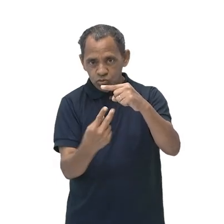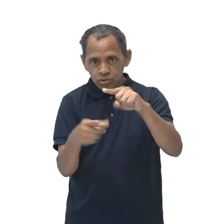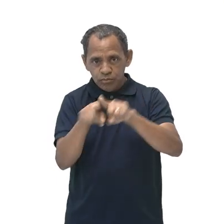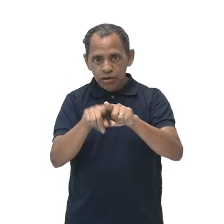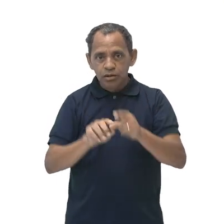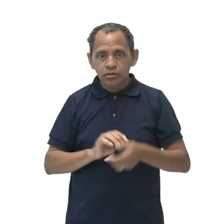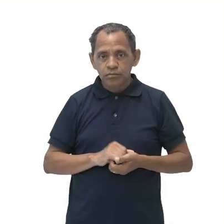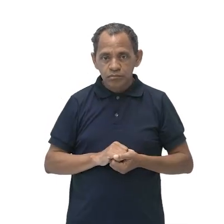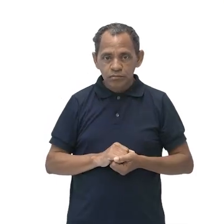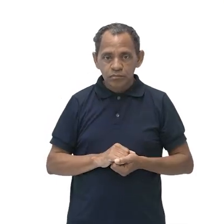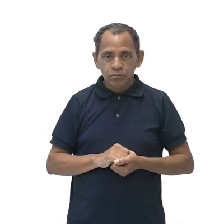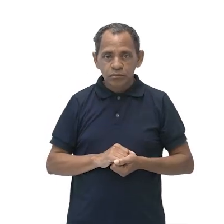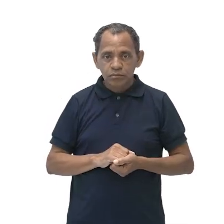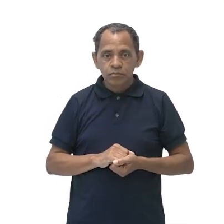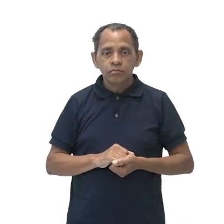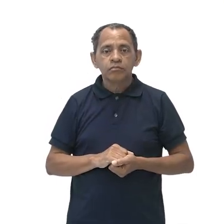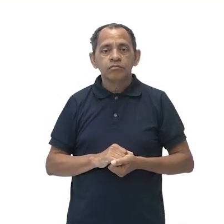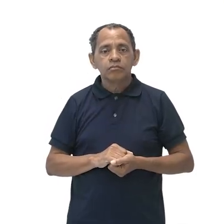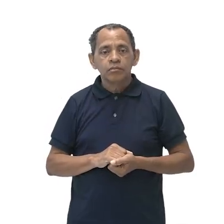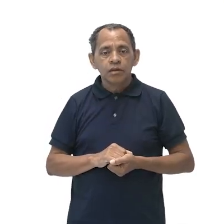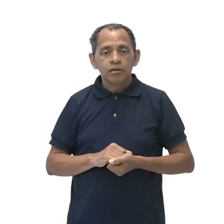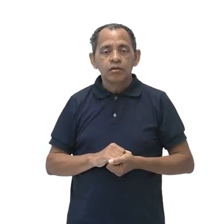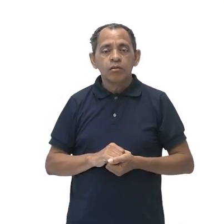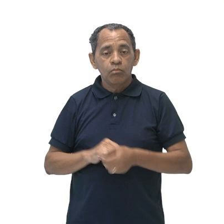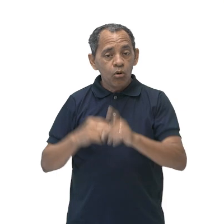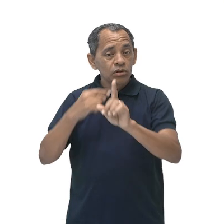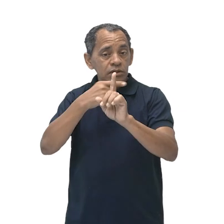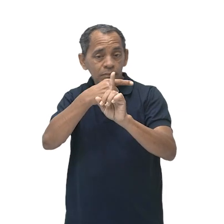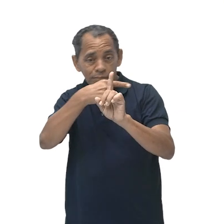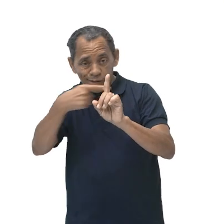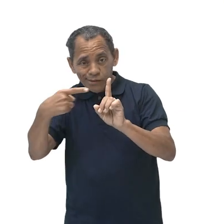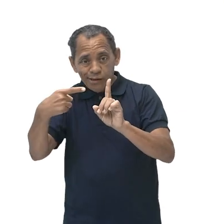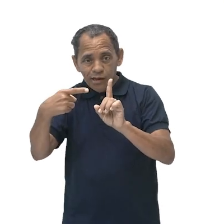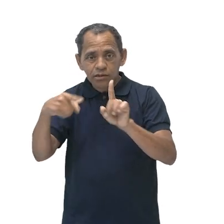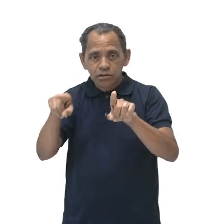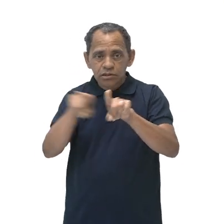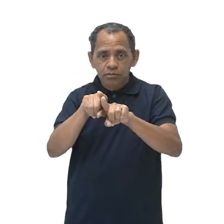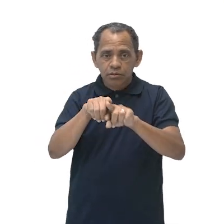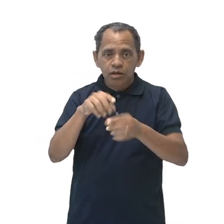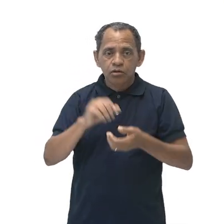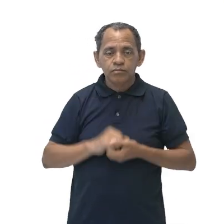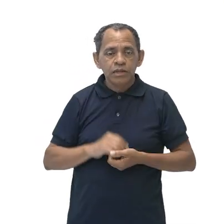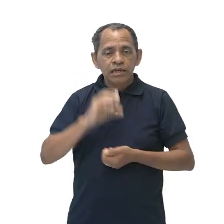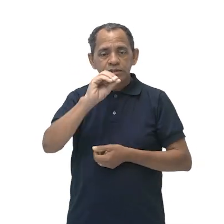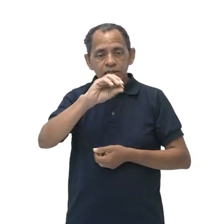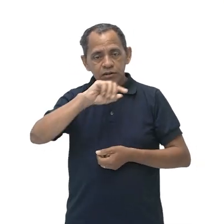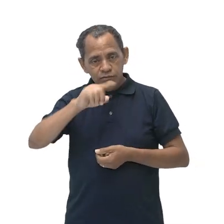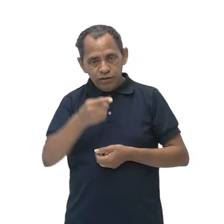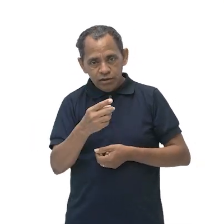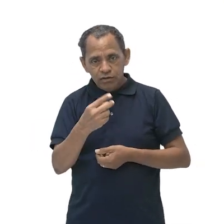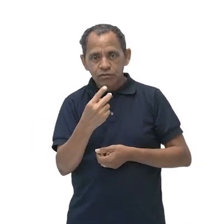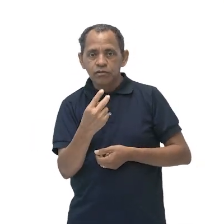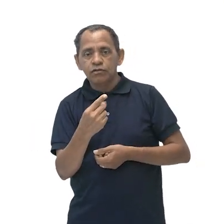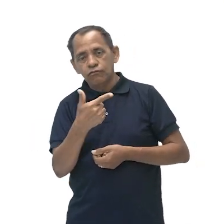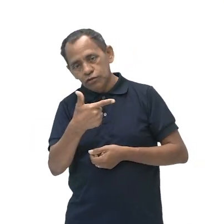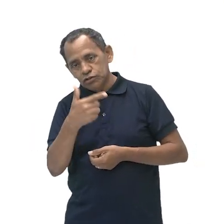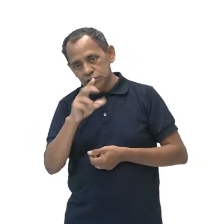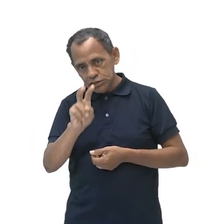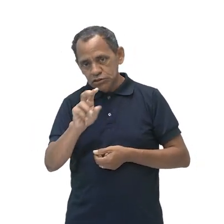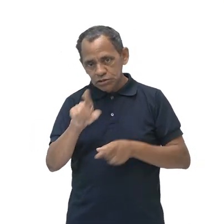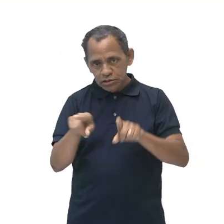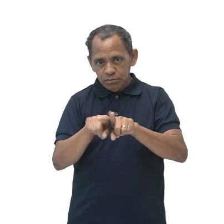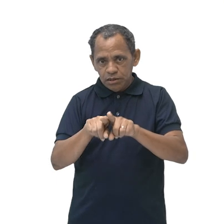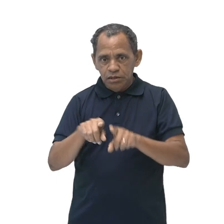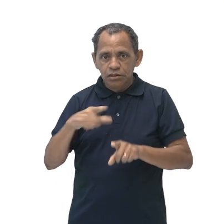da metade. Eu posso escrever como sendo um quarto, e ele é 0,25. Tudo bem? Então,